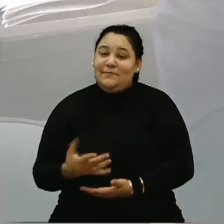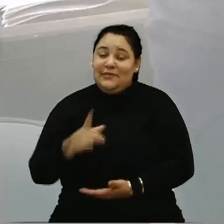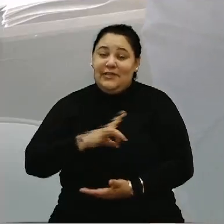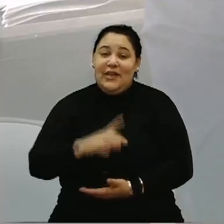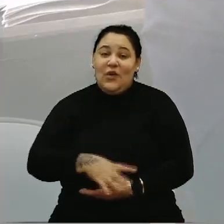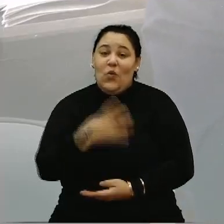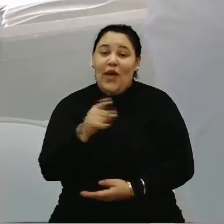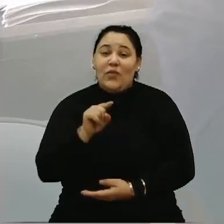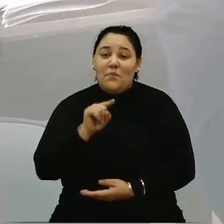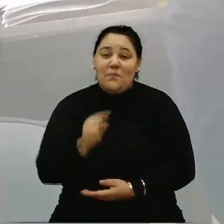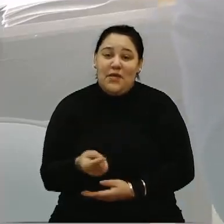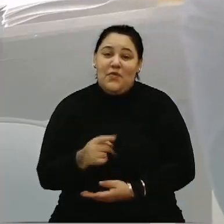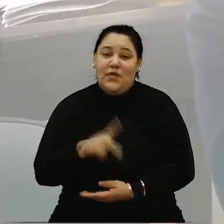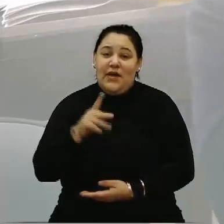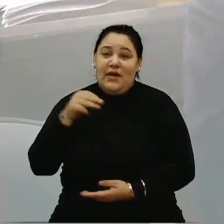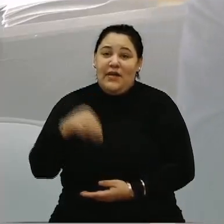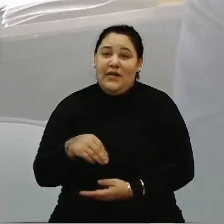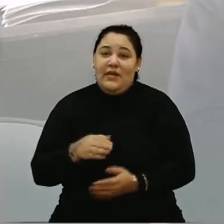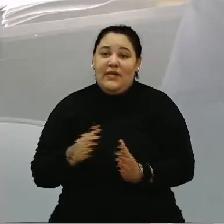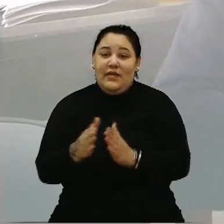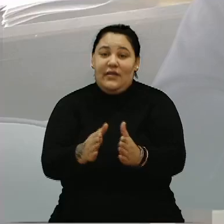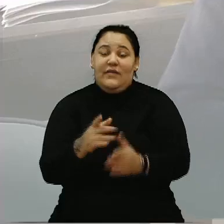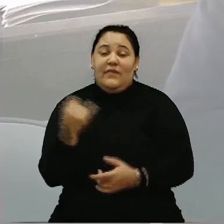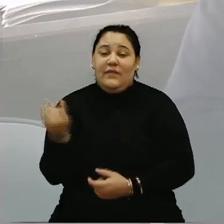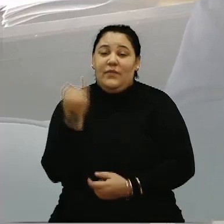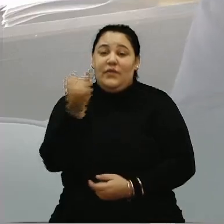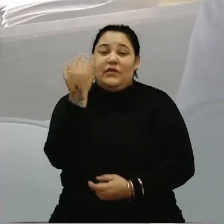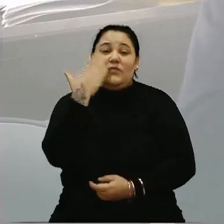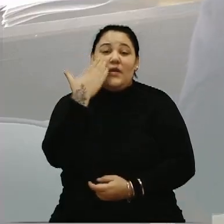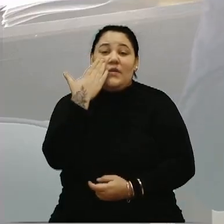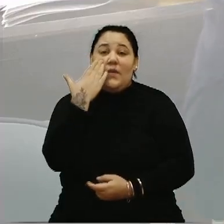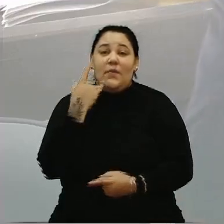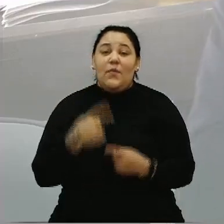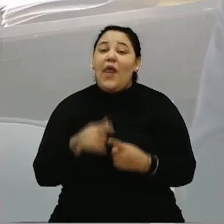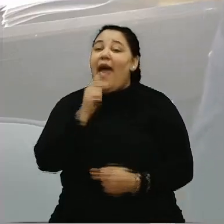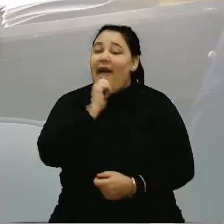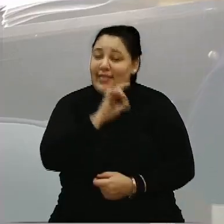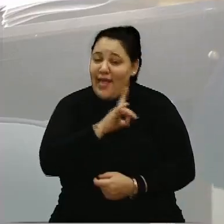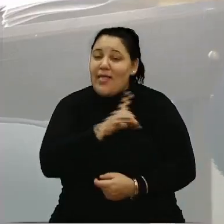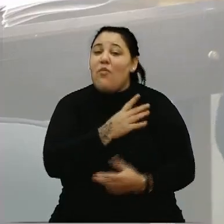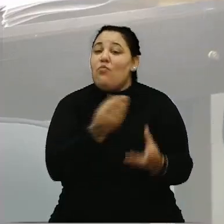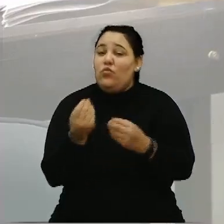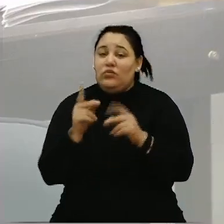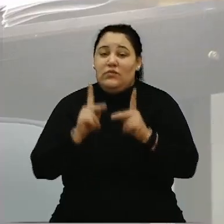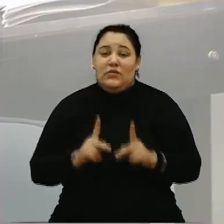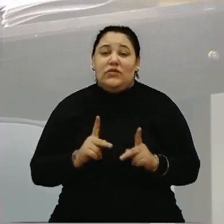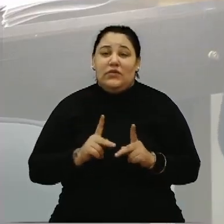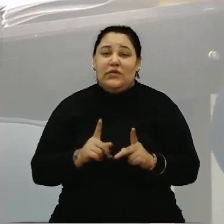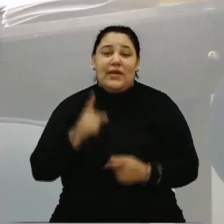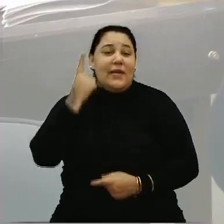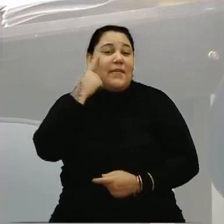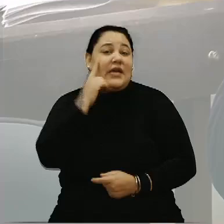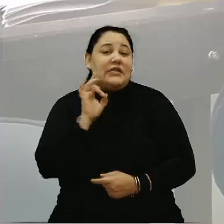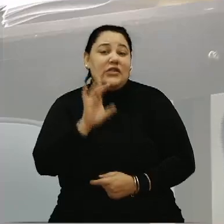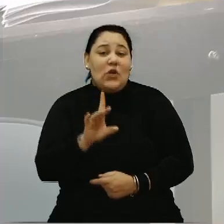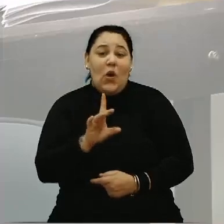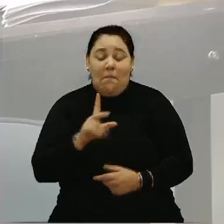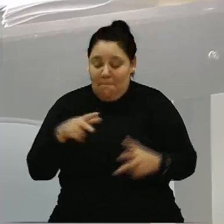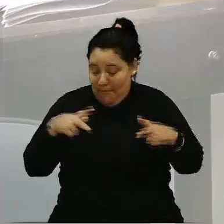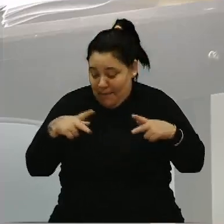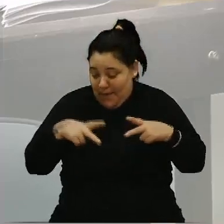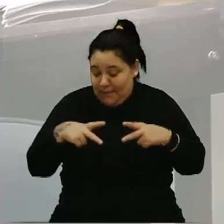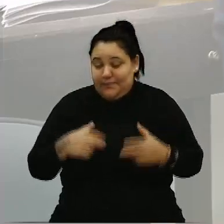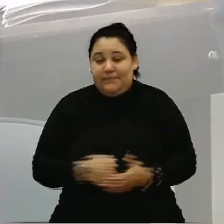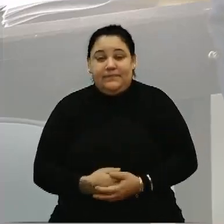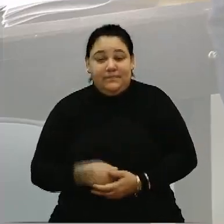4.000 quilômetros de estrada a peça. Isso é importante para saber, porque ainda tem muita gente que pensa só no seu umbigo.